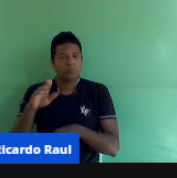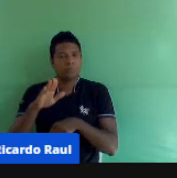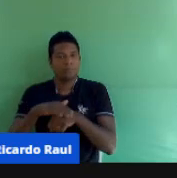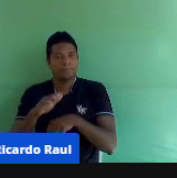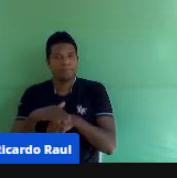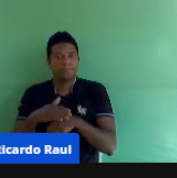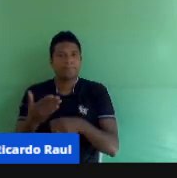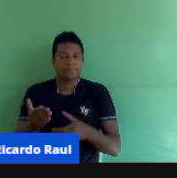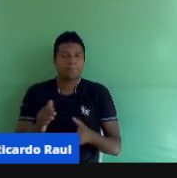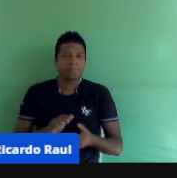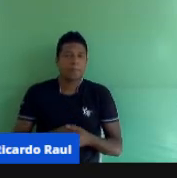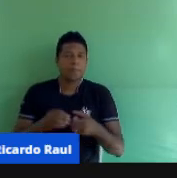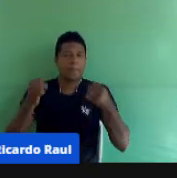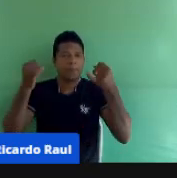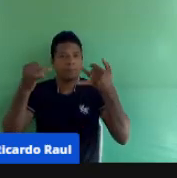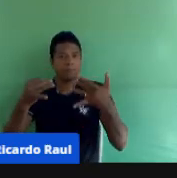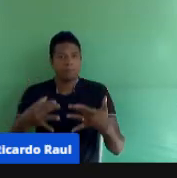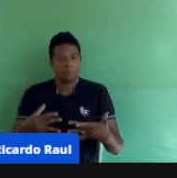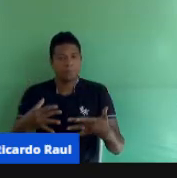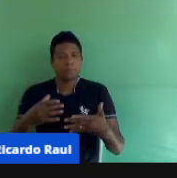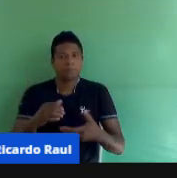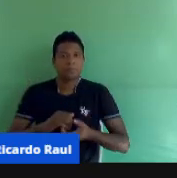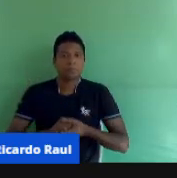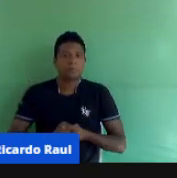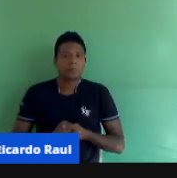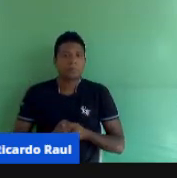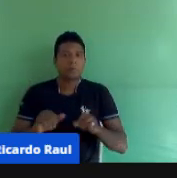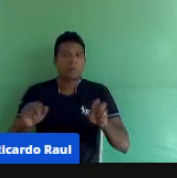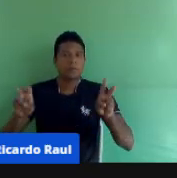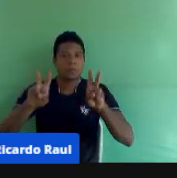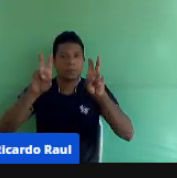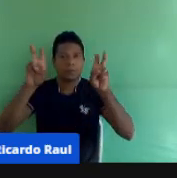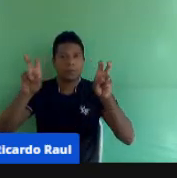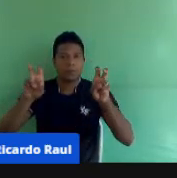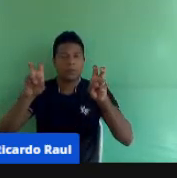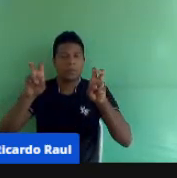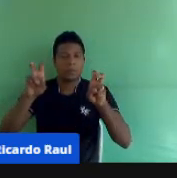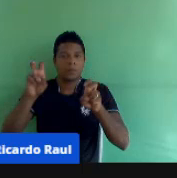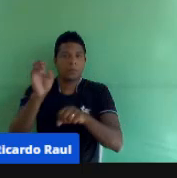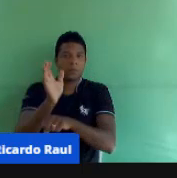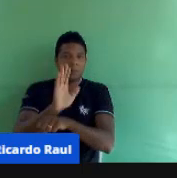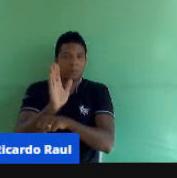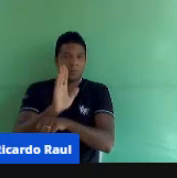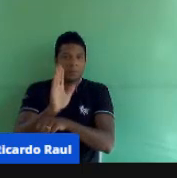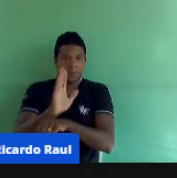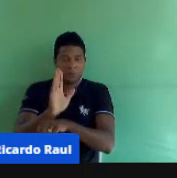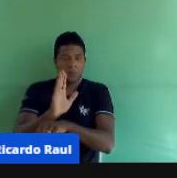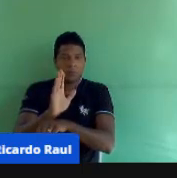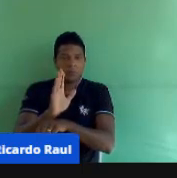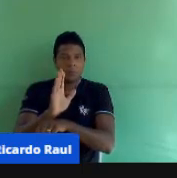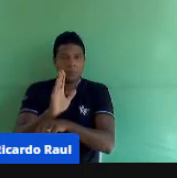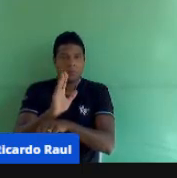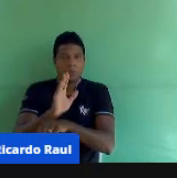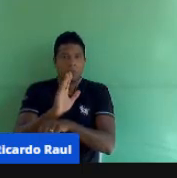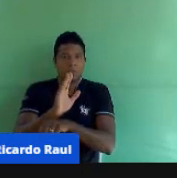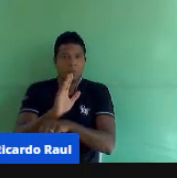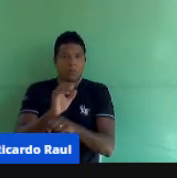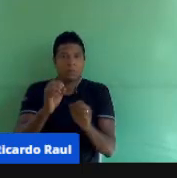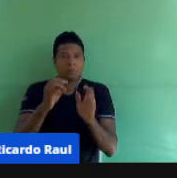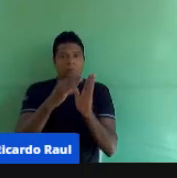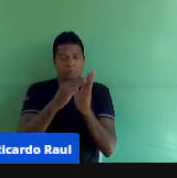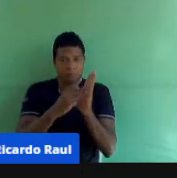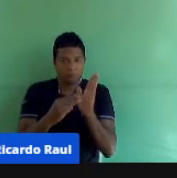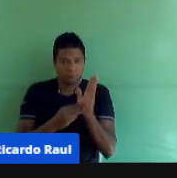vai, então, mais diretamente entrar nessa temática do cinema em si, enquanto um recurso metodológico, e